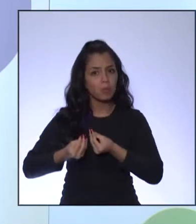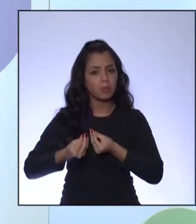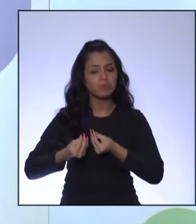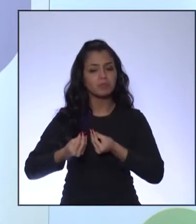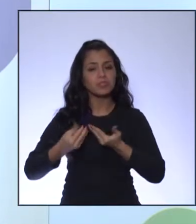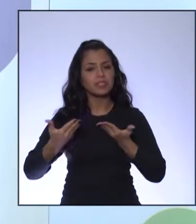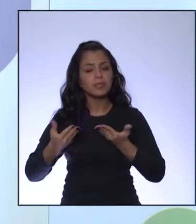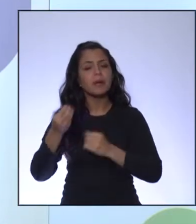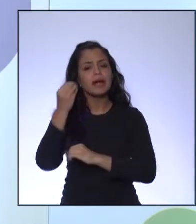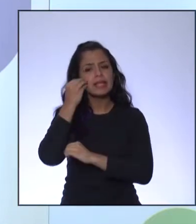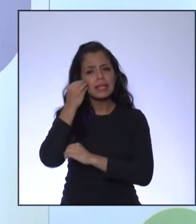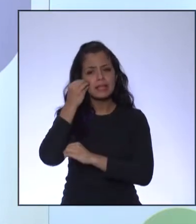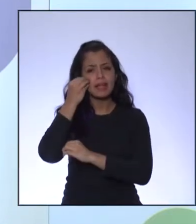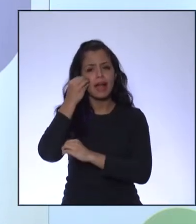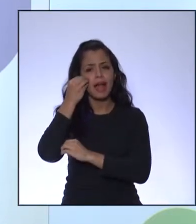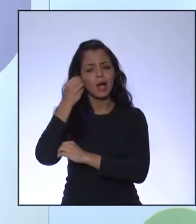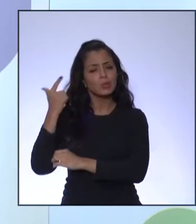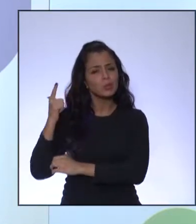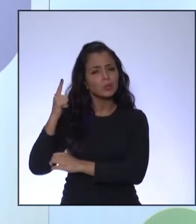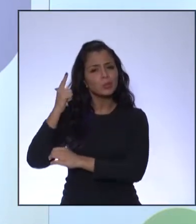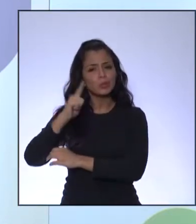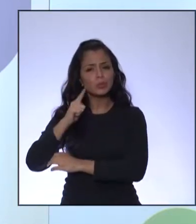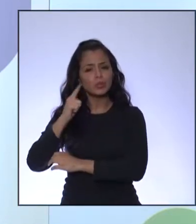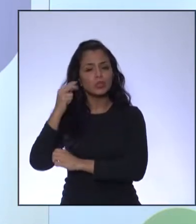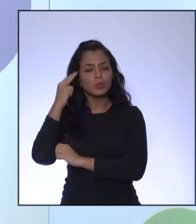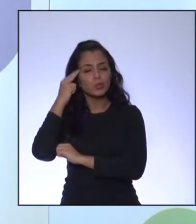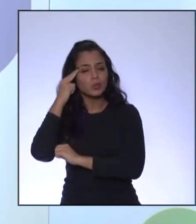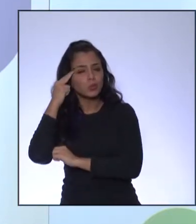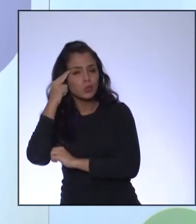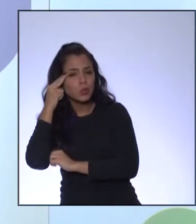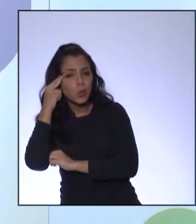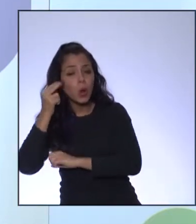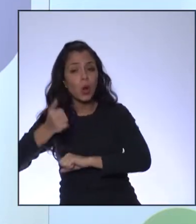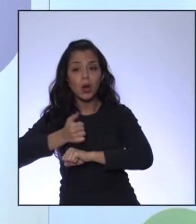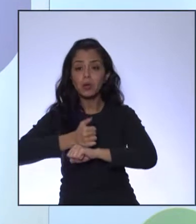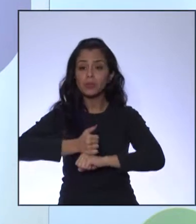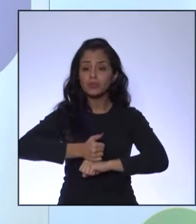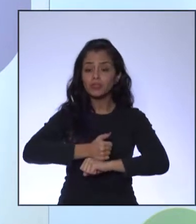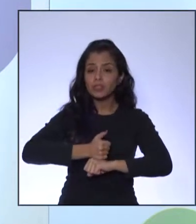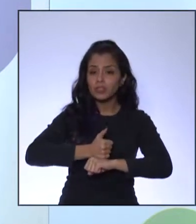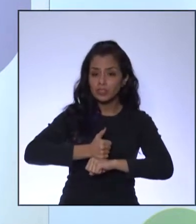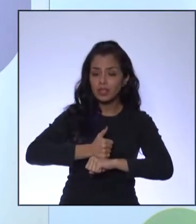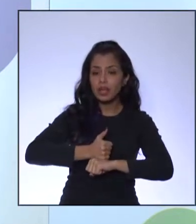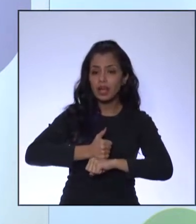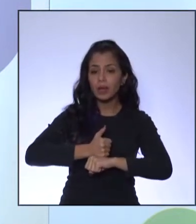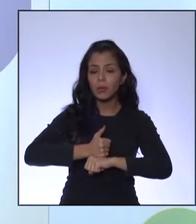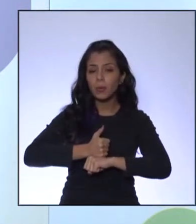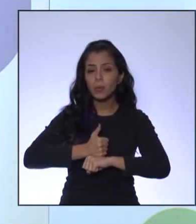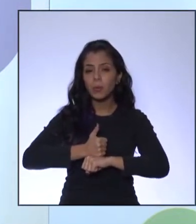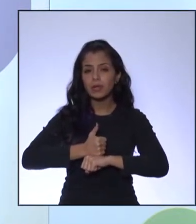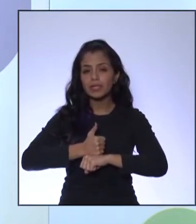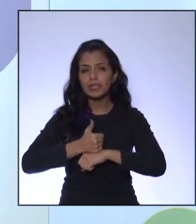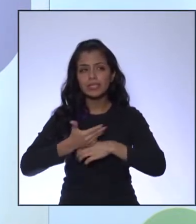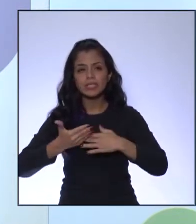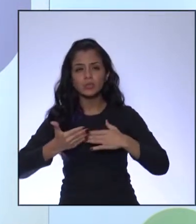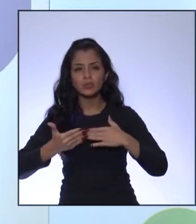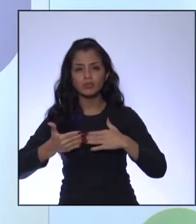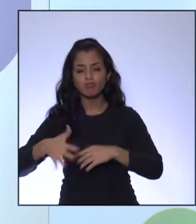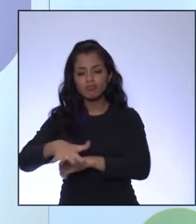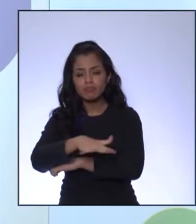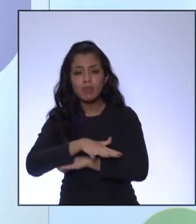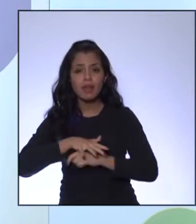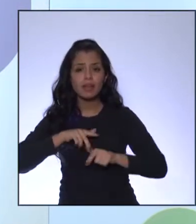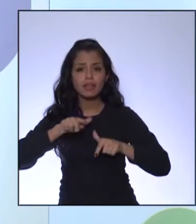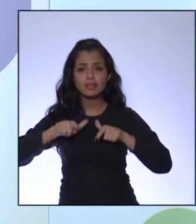o sonho, para pensar em algo profissional, para pensar no mercado de